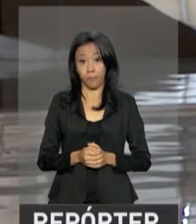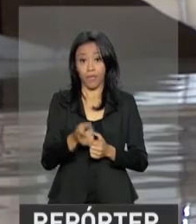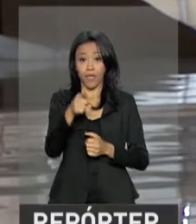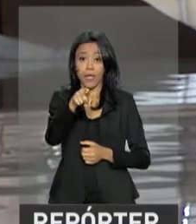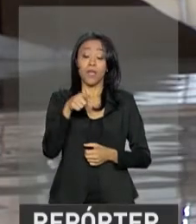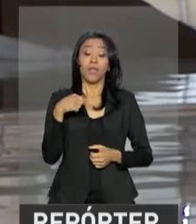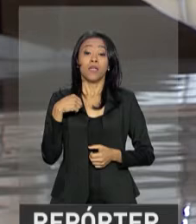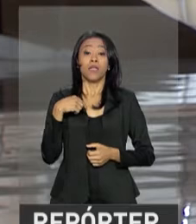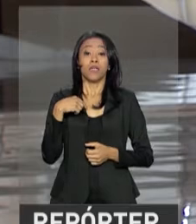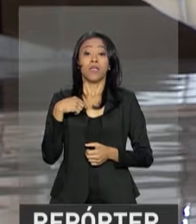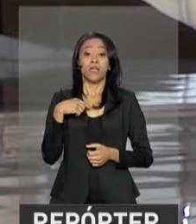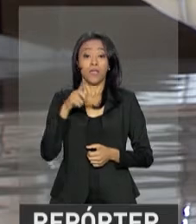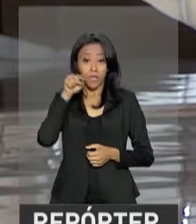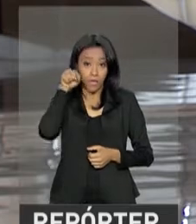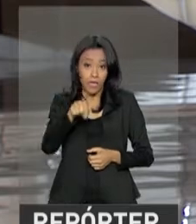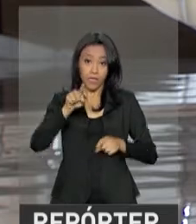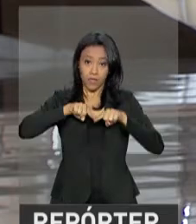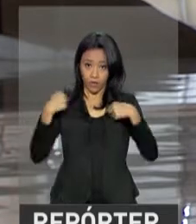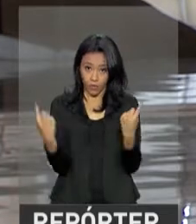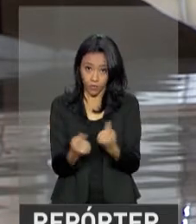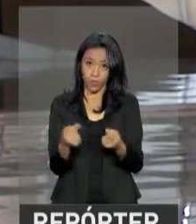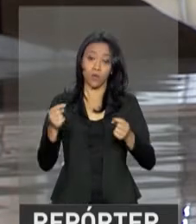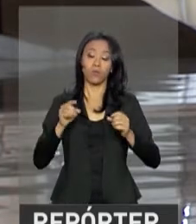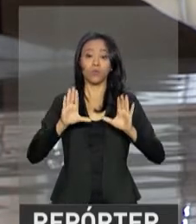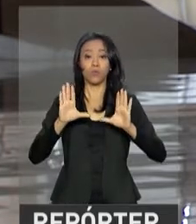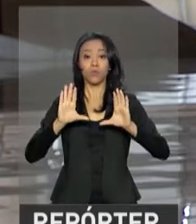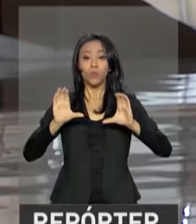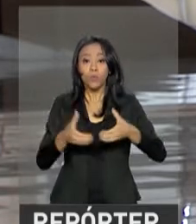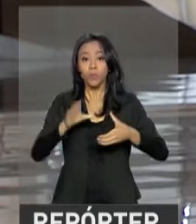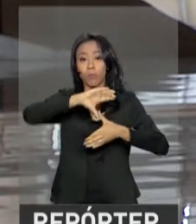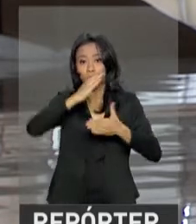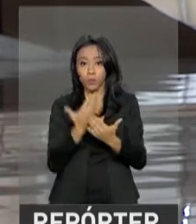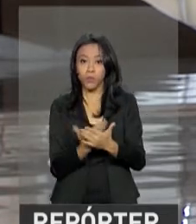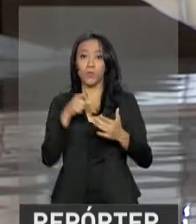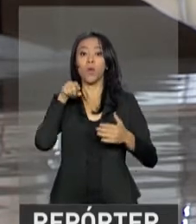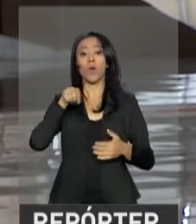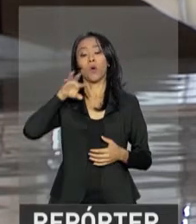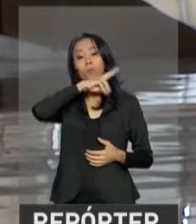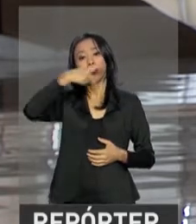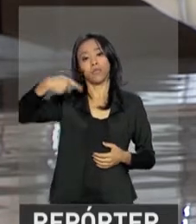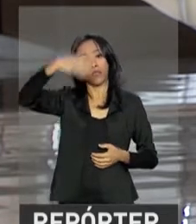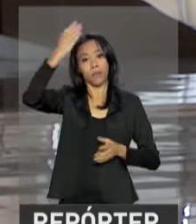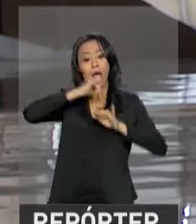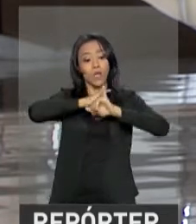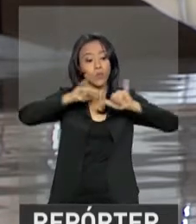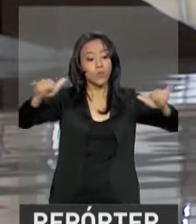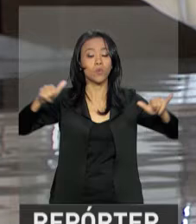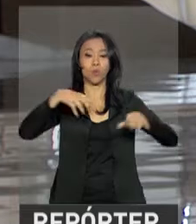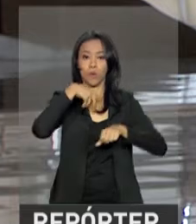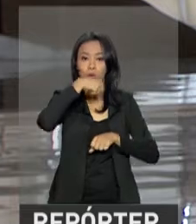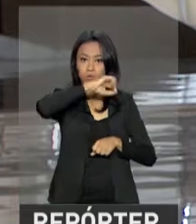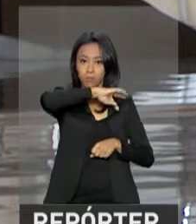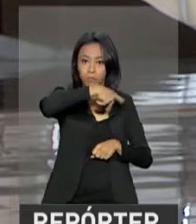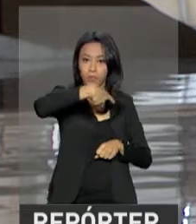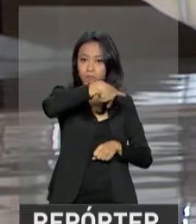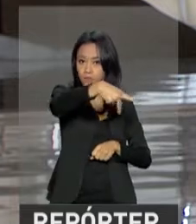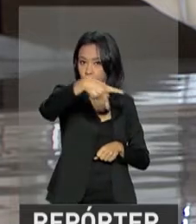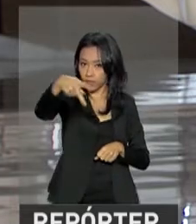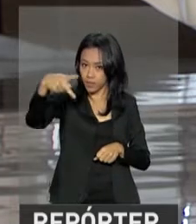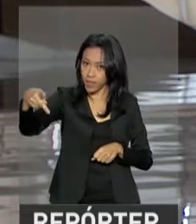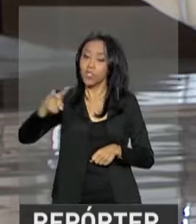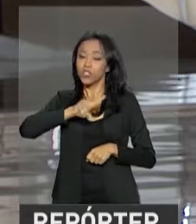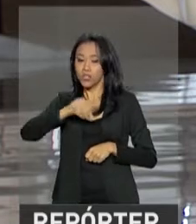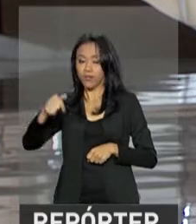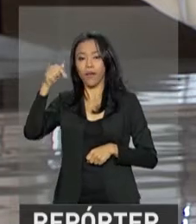durante a reunião do mercosul o presidente michel temer anunciou aos líderes do bloco que pretende ir pessoalmente à roraima ainda